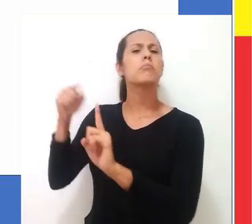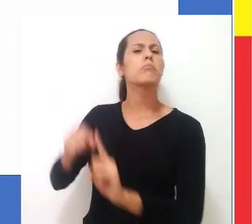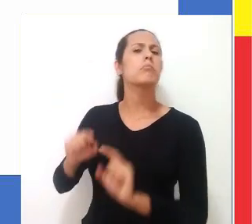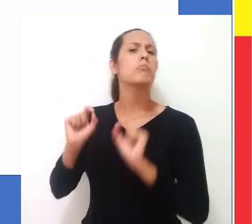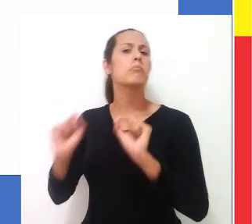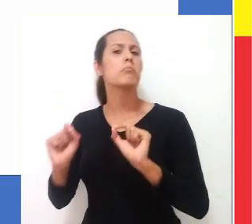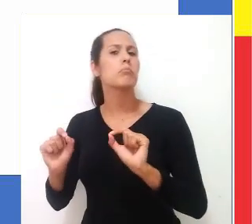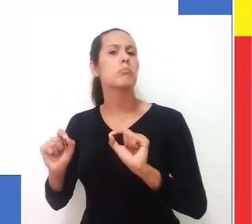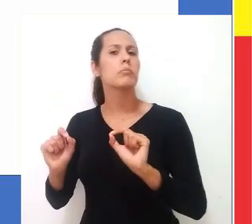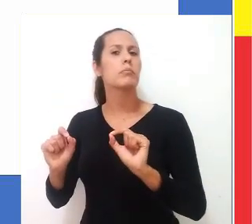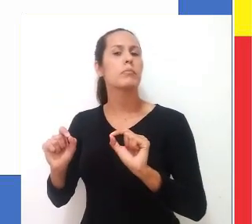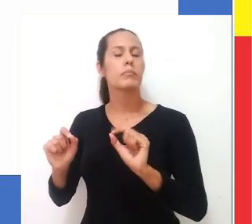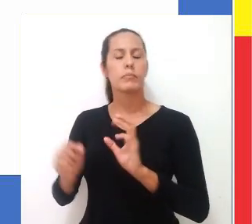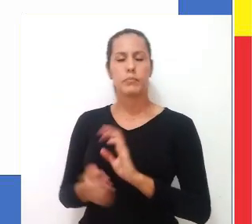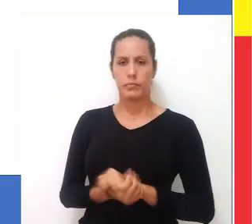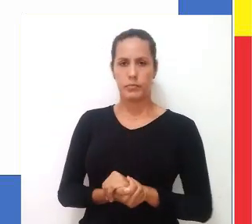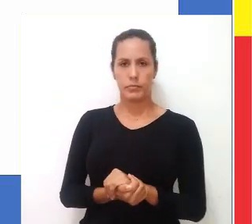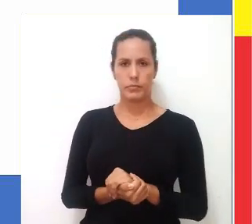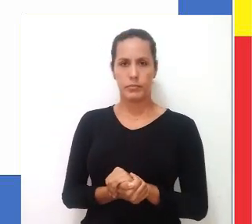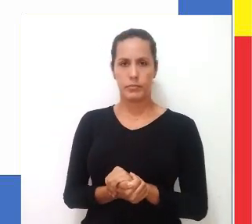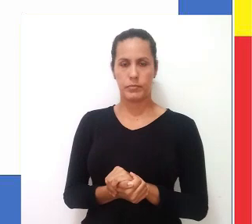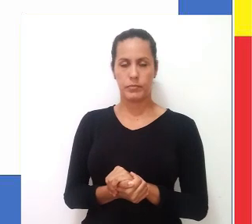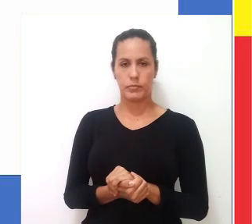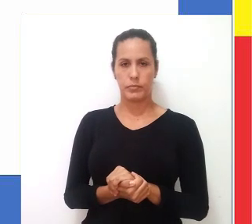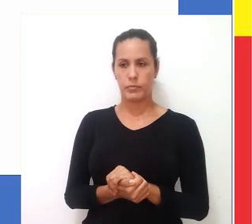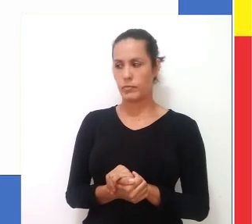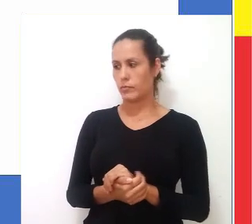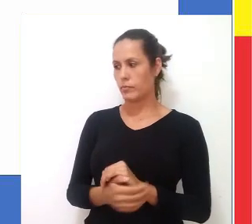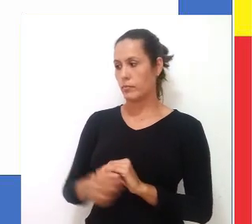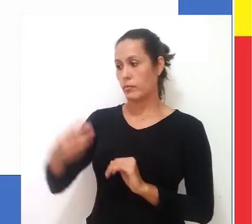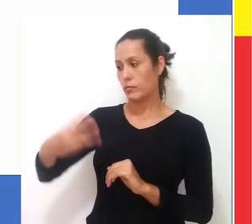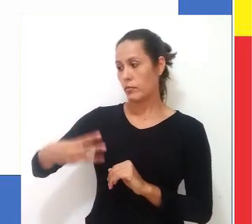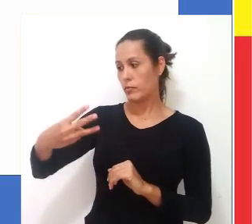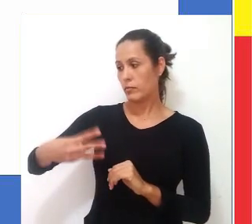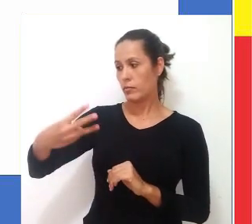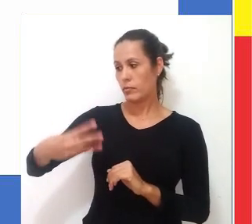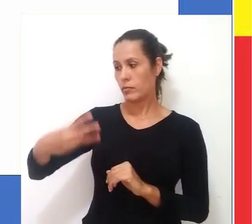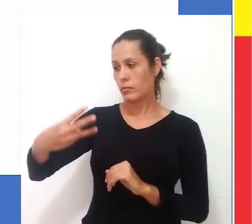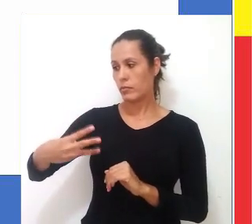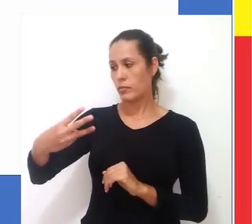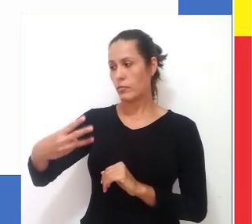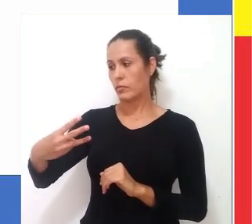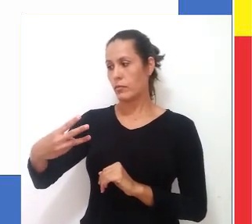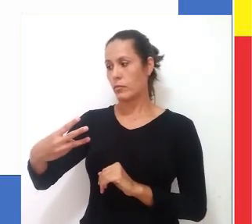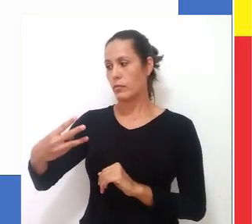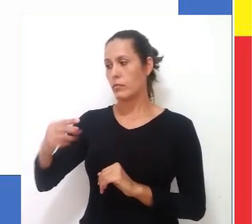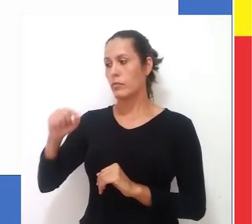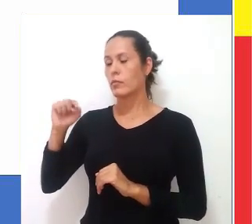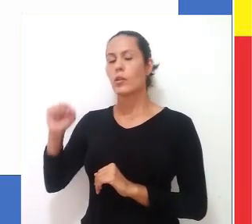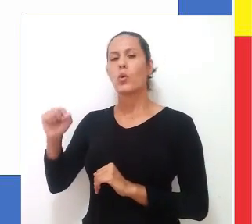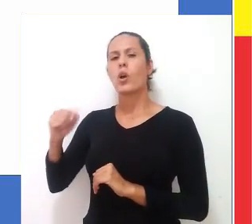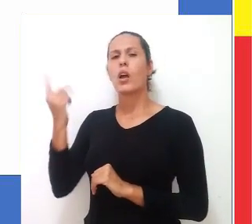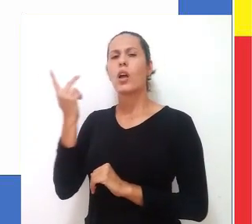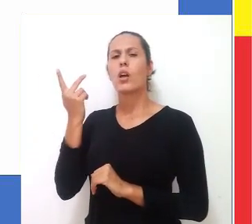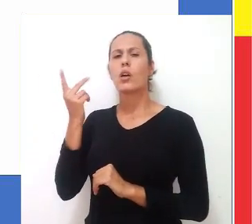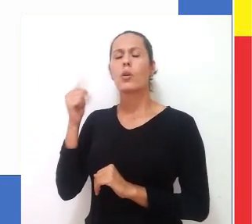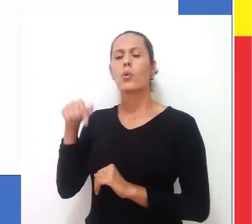texto? Qual é a mensagem que ele quer passar? We generally find this kind of the text,